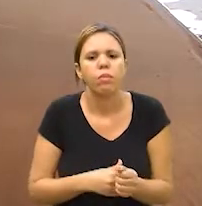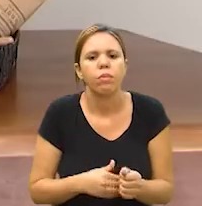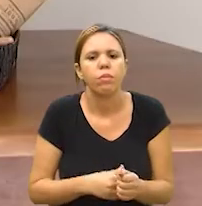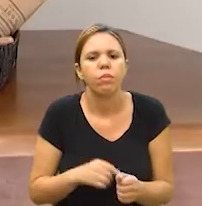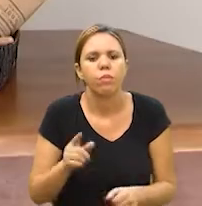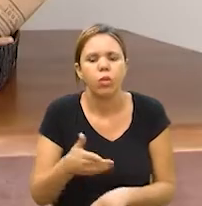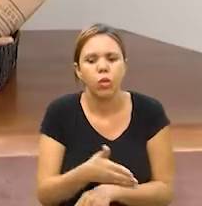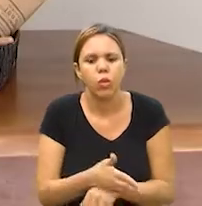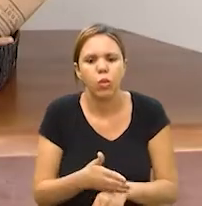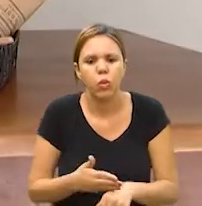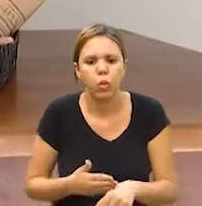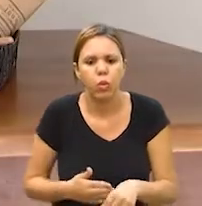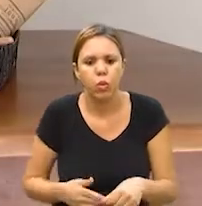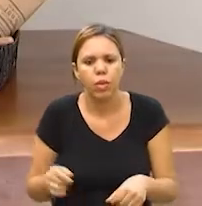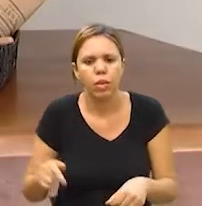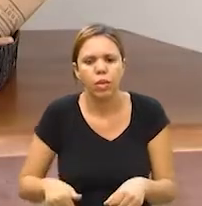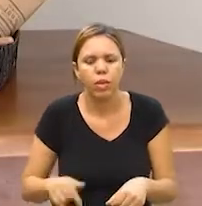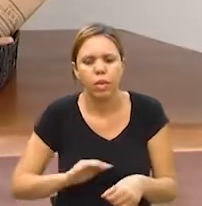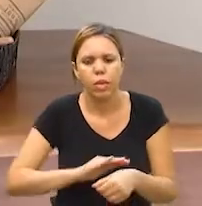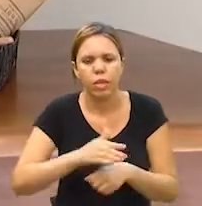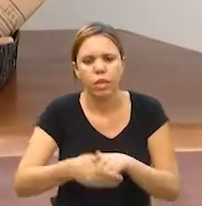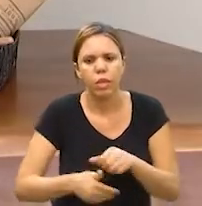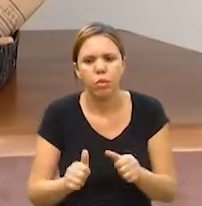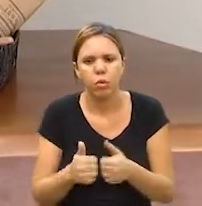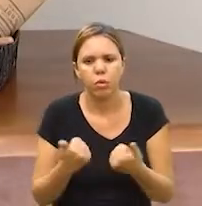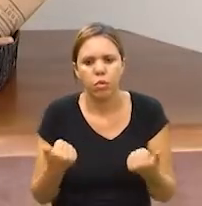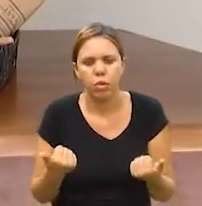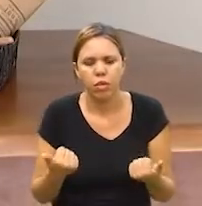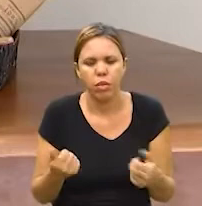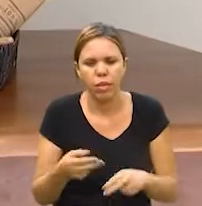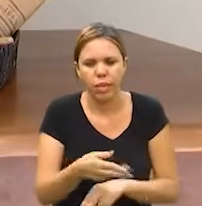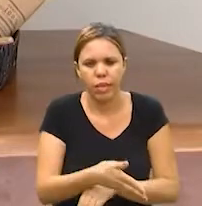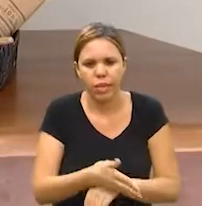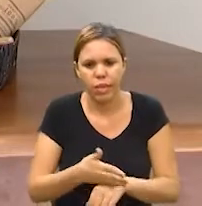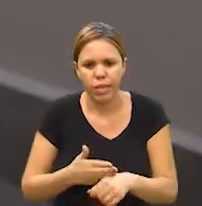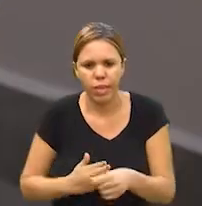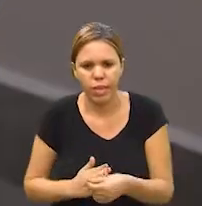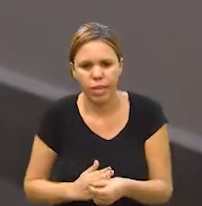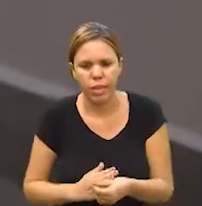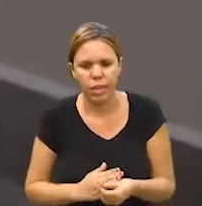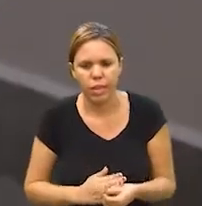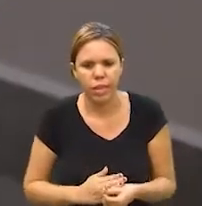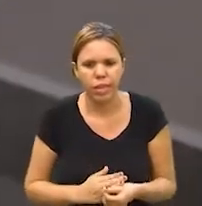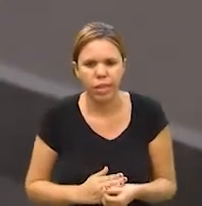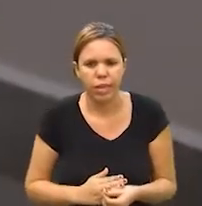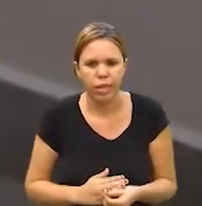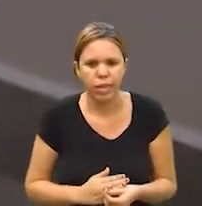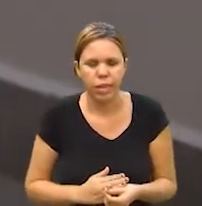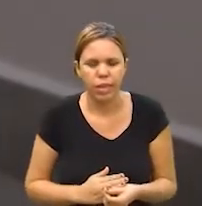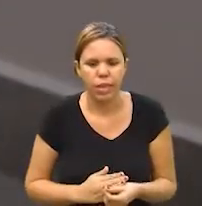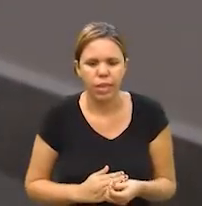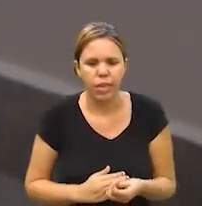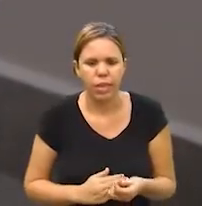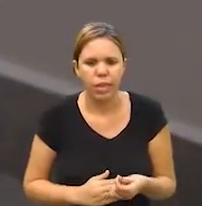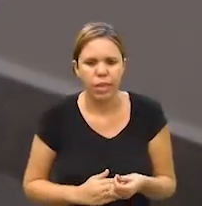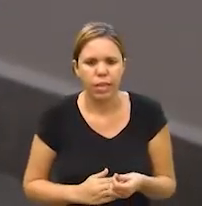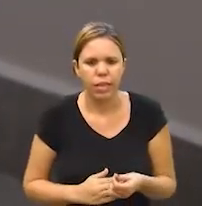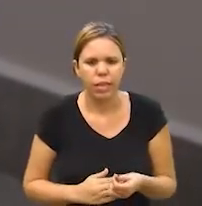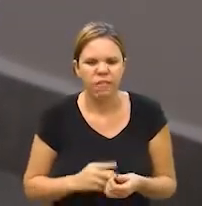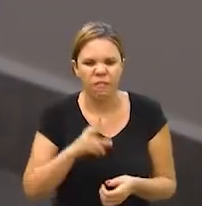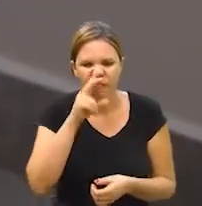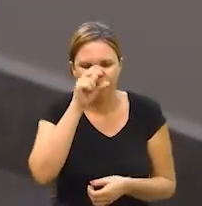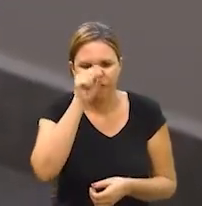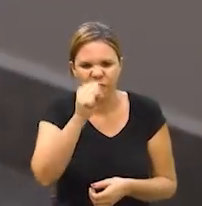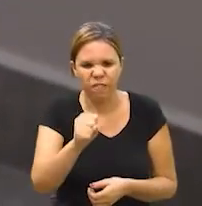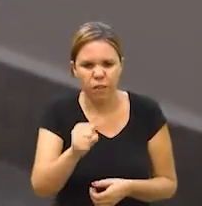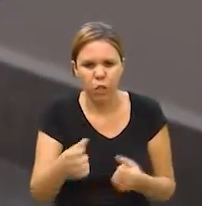que é o corte aqui em cima do pão, né? Que você fez com um estilete. A manta glutínea que envolve todo o pão, ela é muito forte